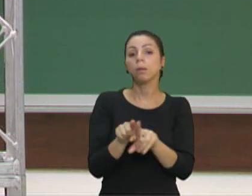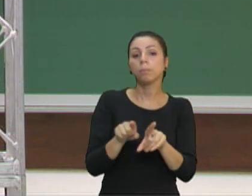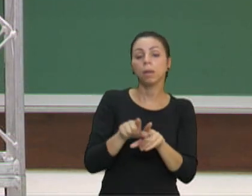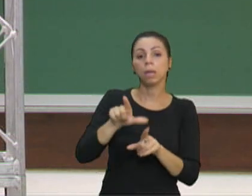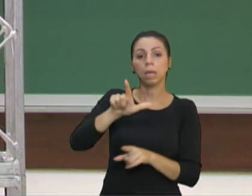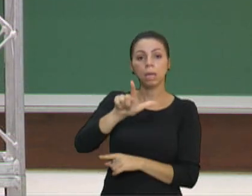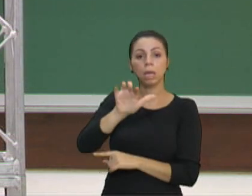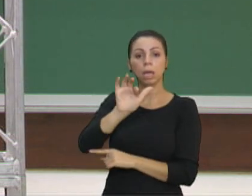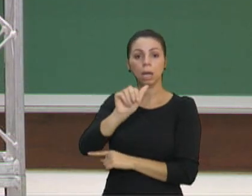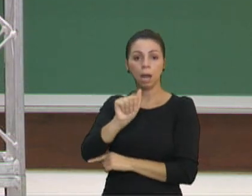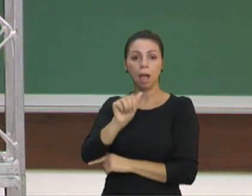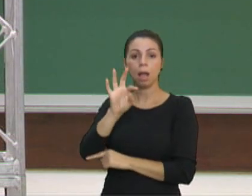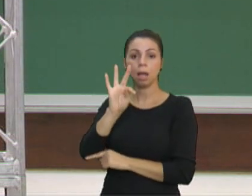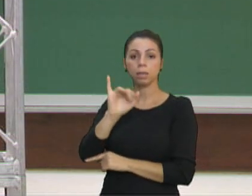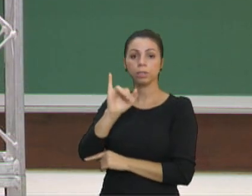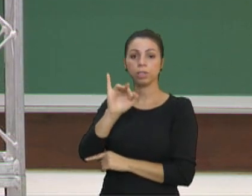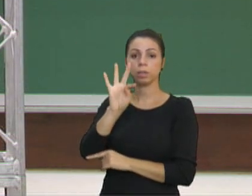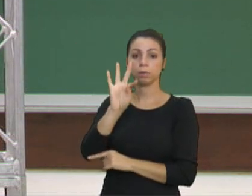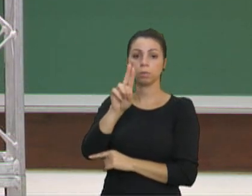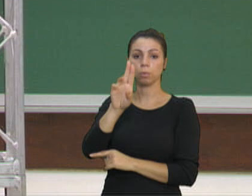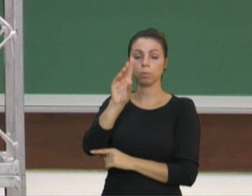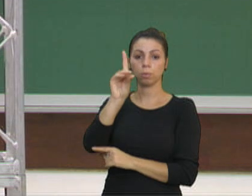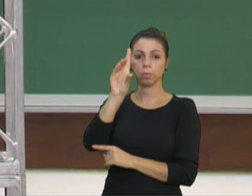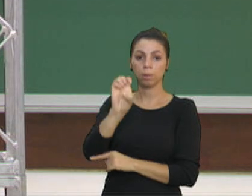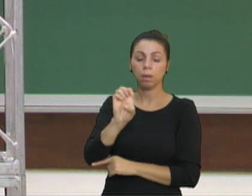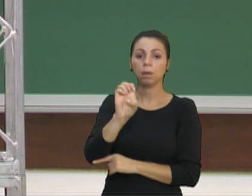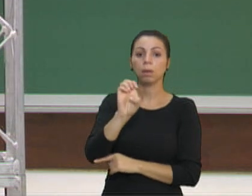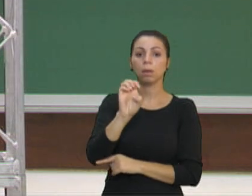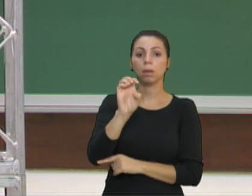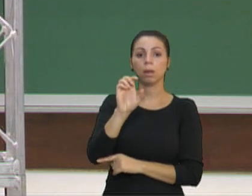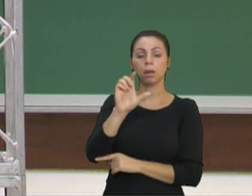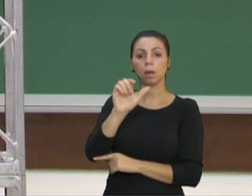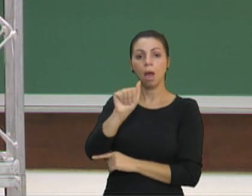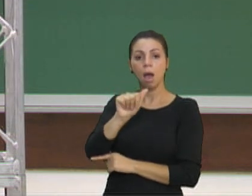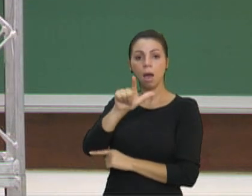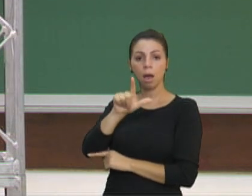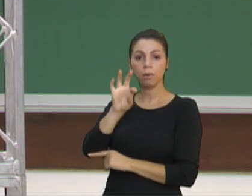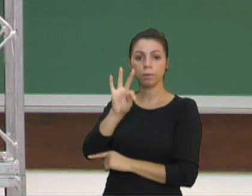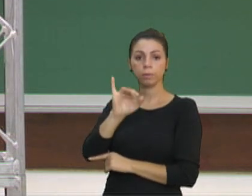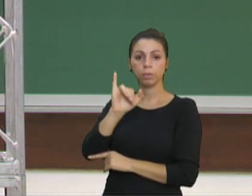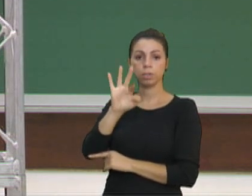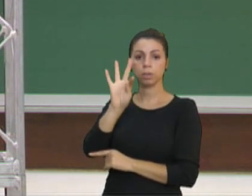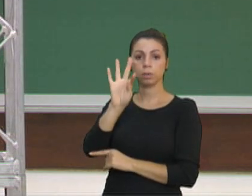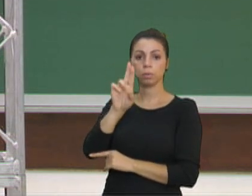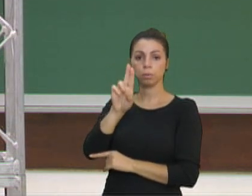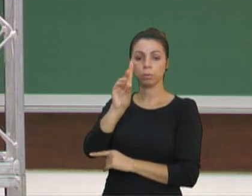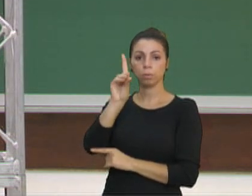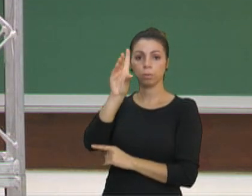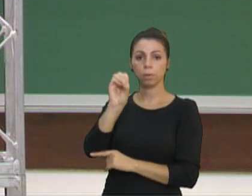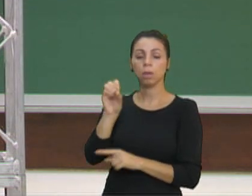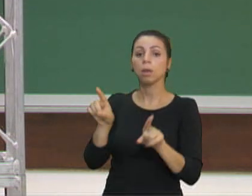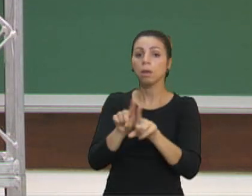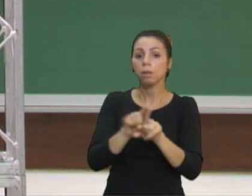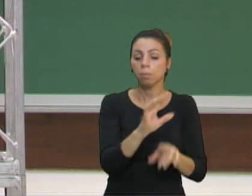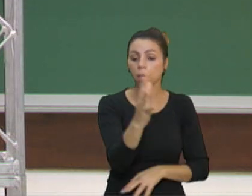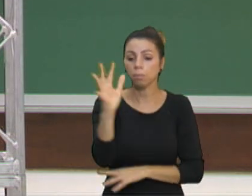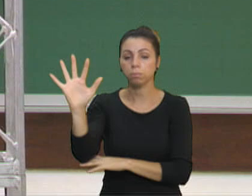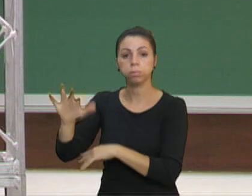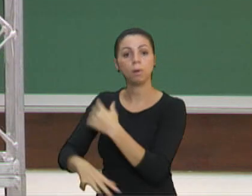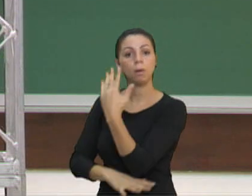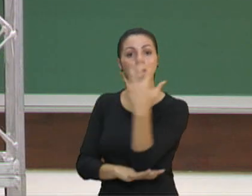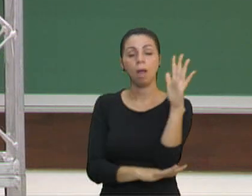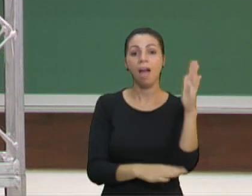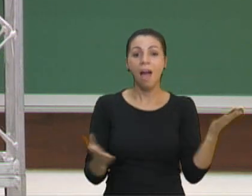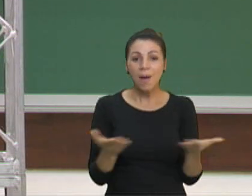latitude, altitude e vegetação. E agora chegou a hora, né, a sua vez, de pôr em prática o que nós